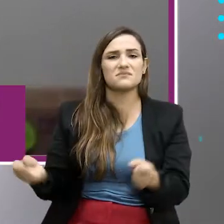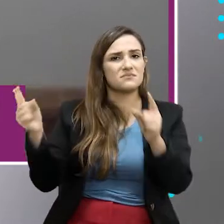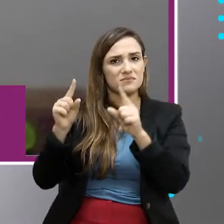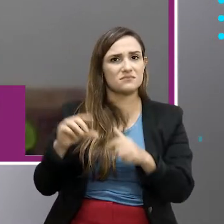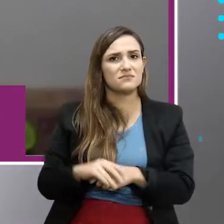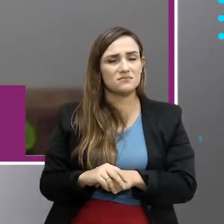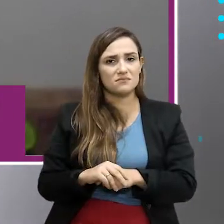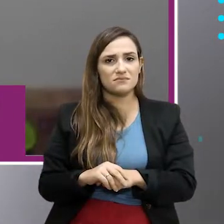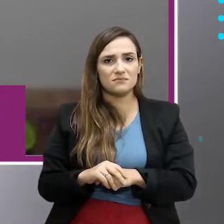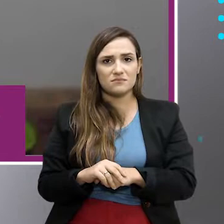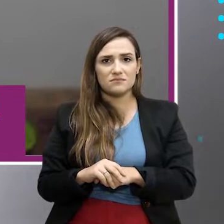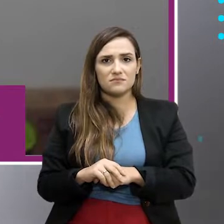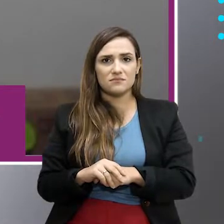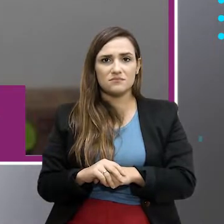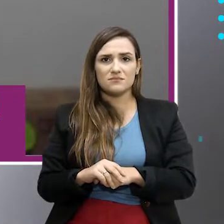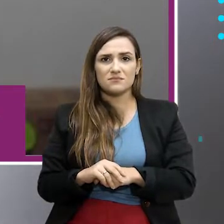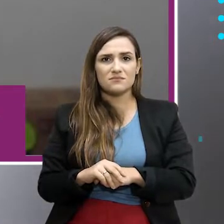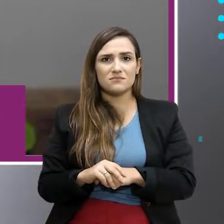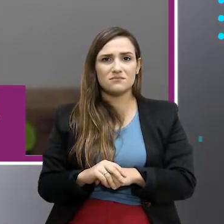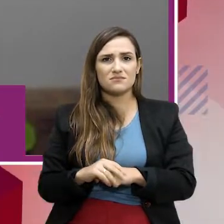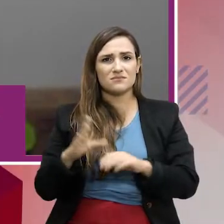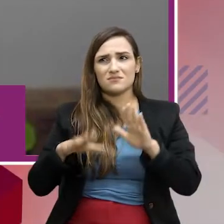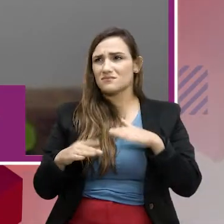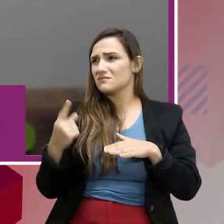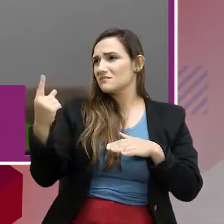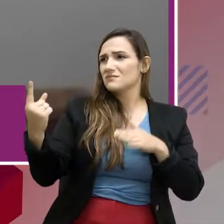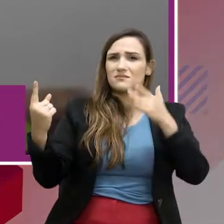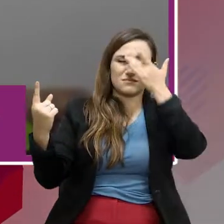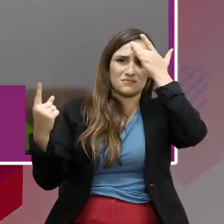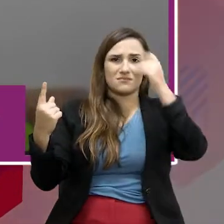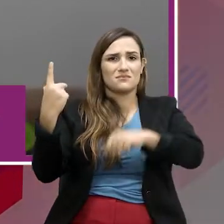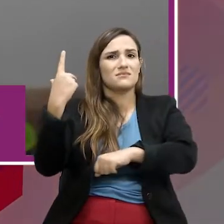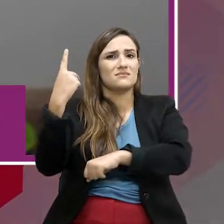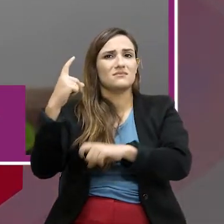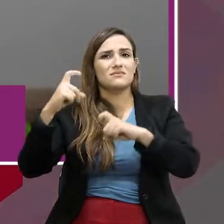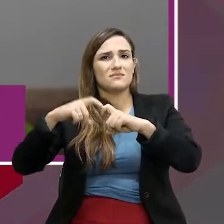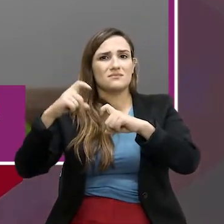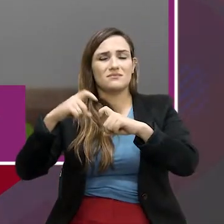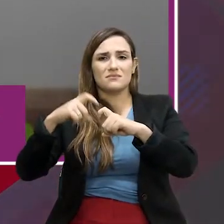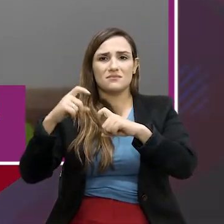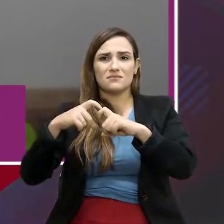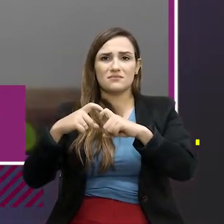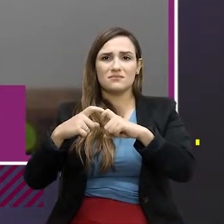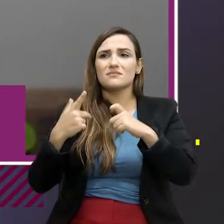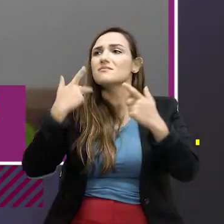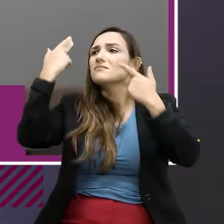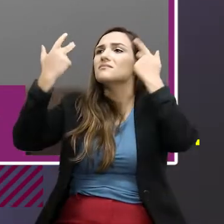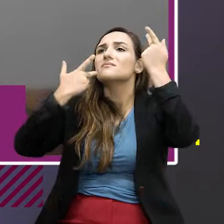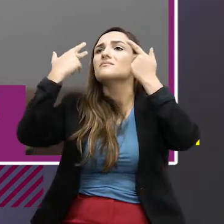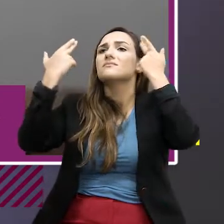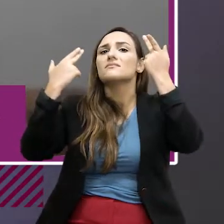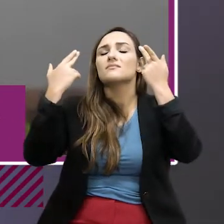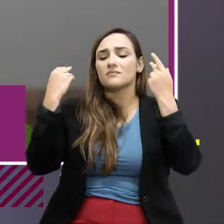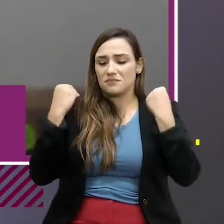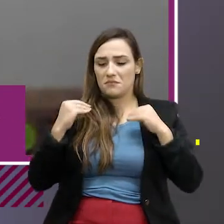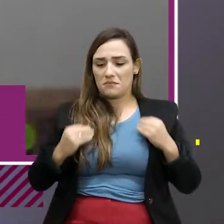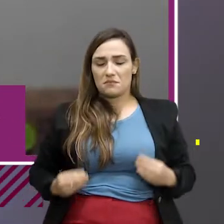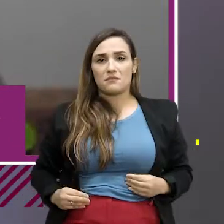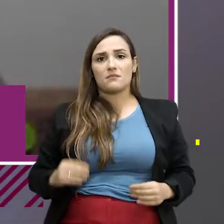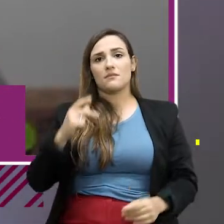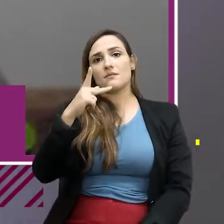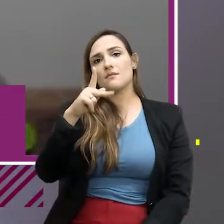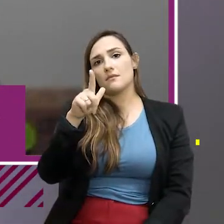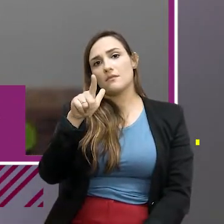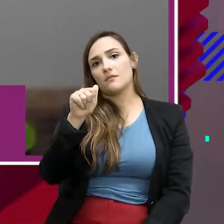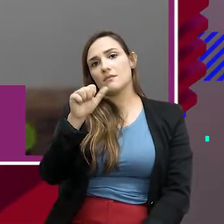fonte, não, mas os médicos também são contra, às vezes com perdão da expressão, mas às vezes é um cirurgião plástico, o que ele entende de doença infecciosa?